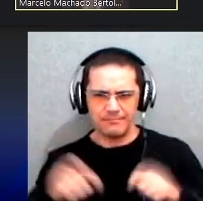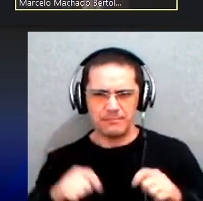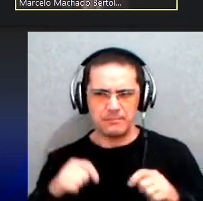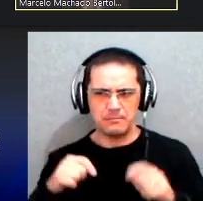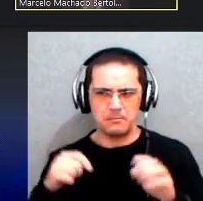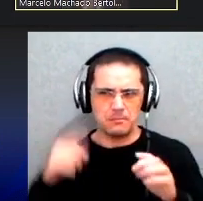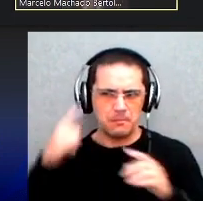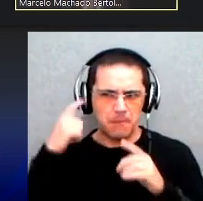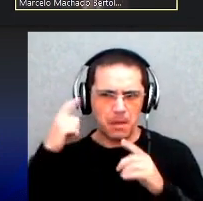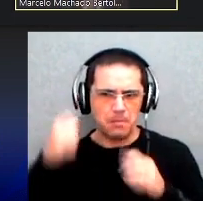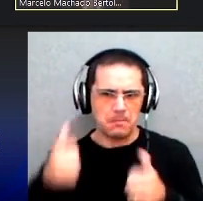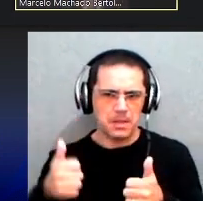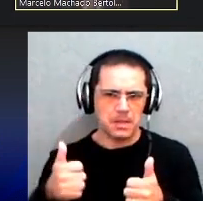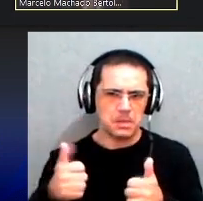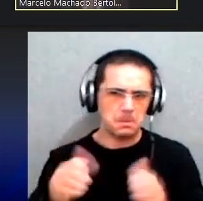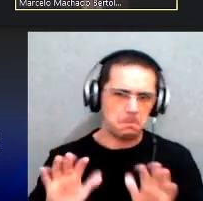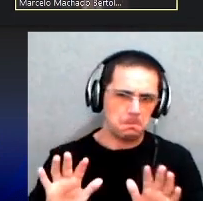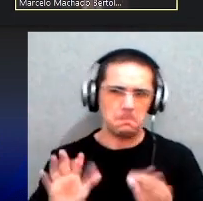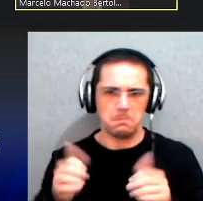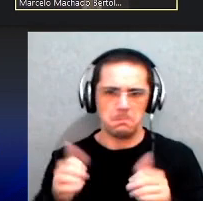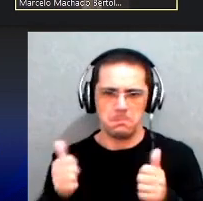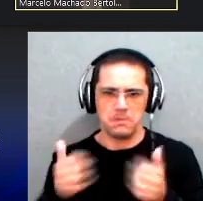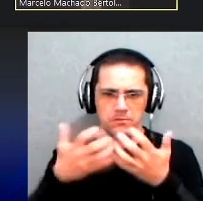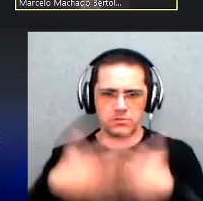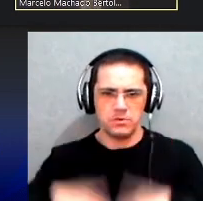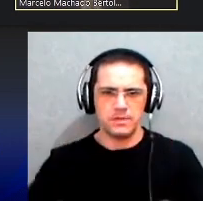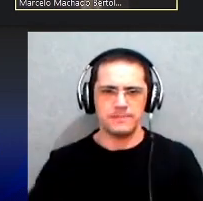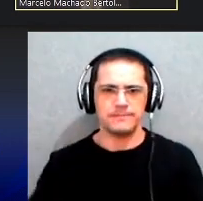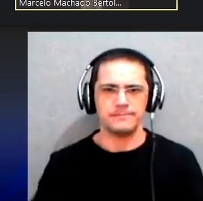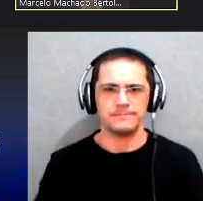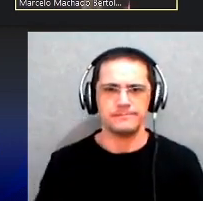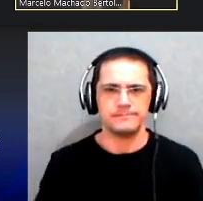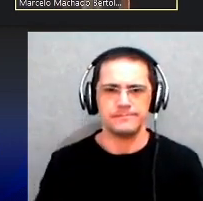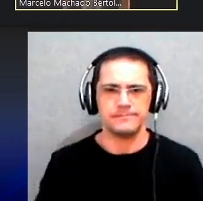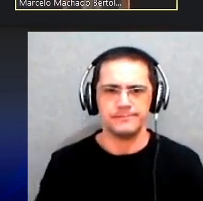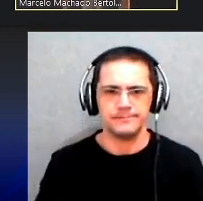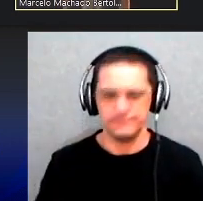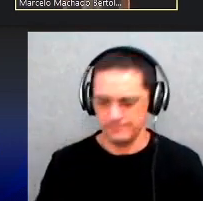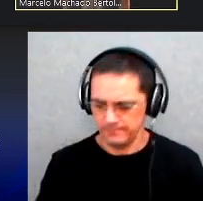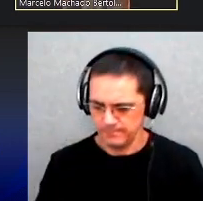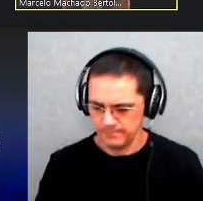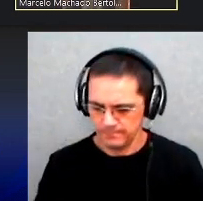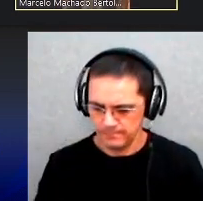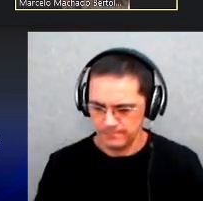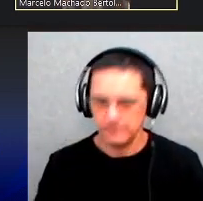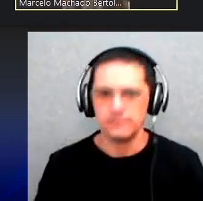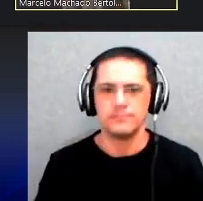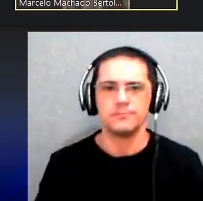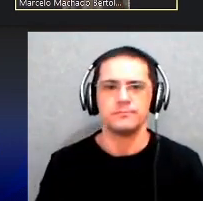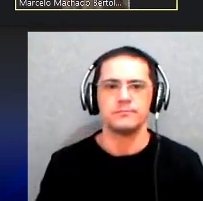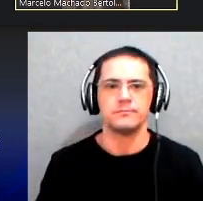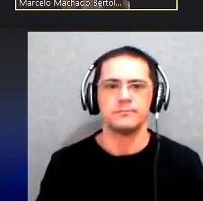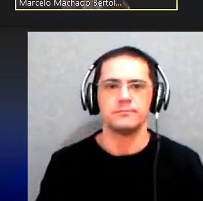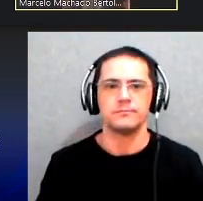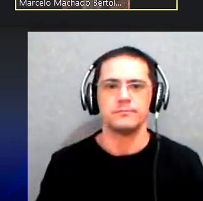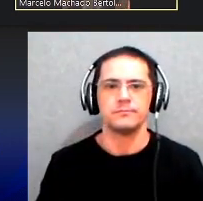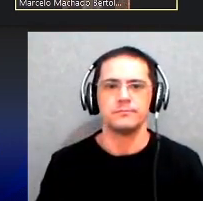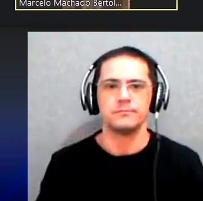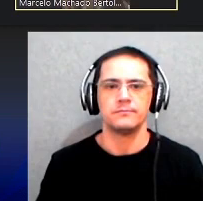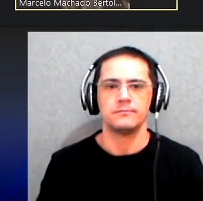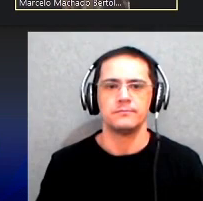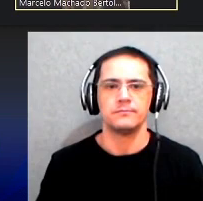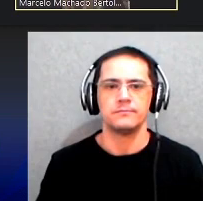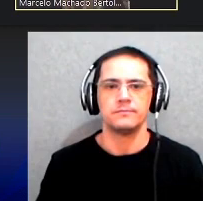Sim, doutor, pode continuar. Posso continuar. Pois eu dizia justamente que este